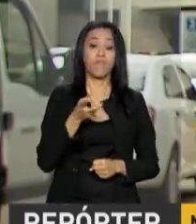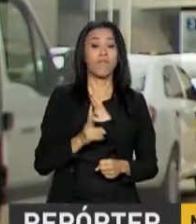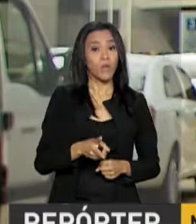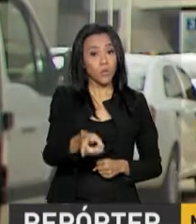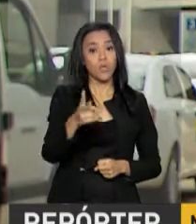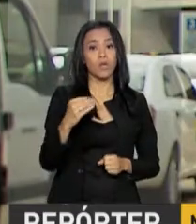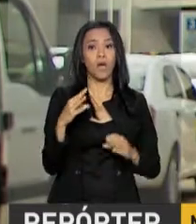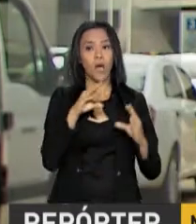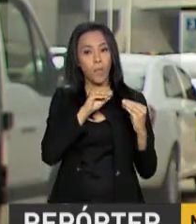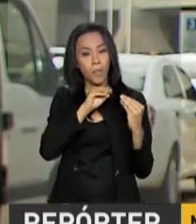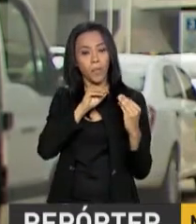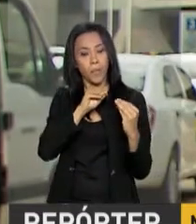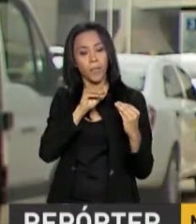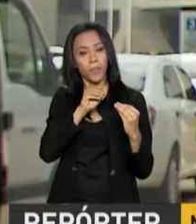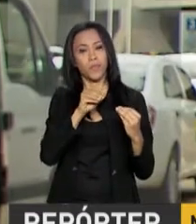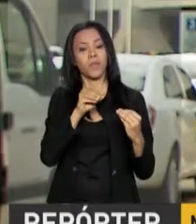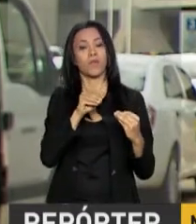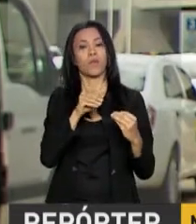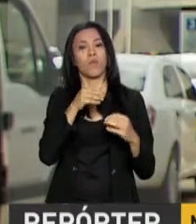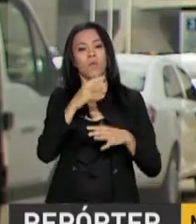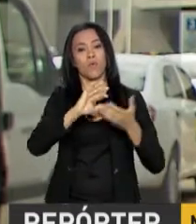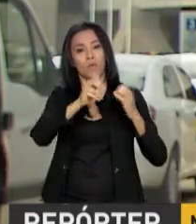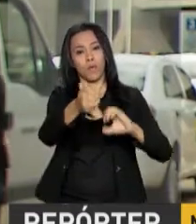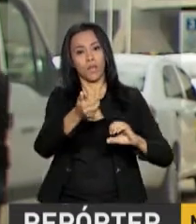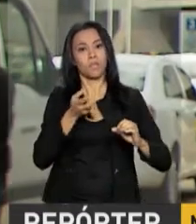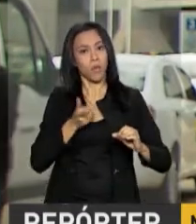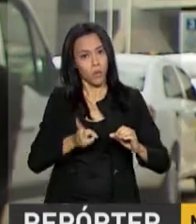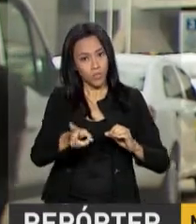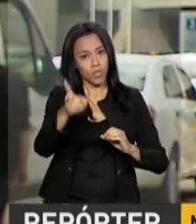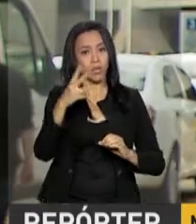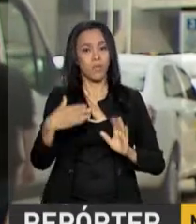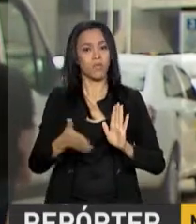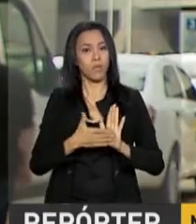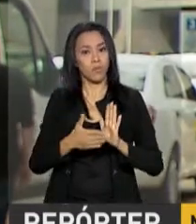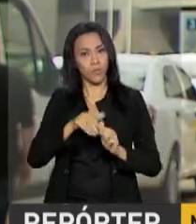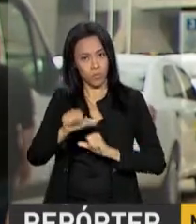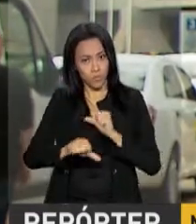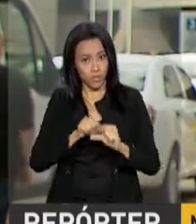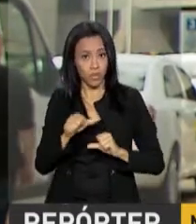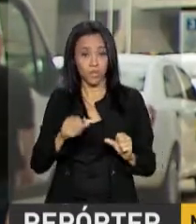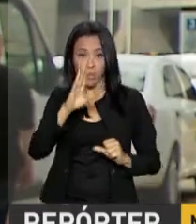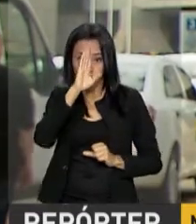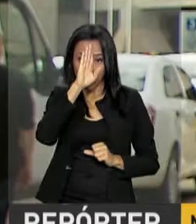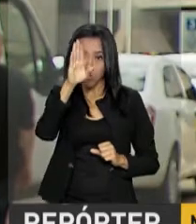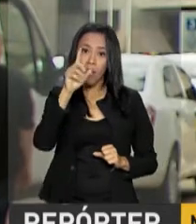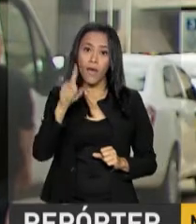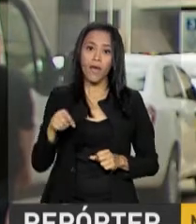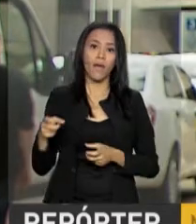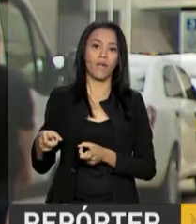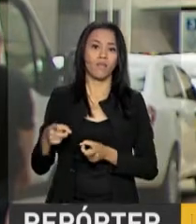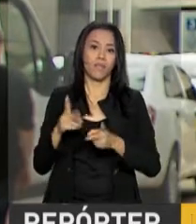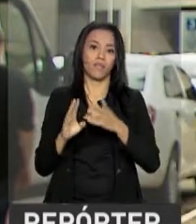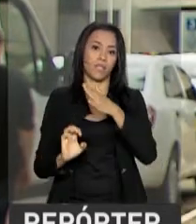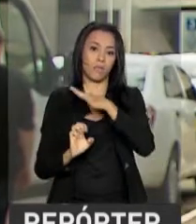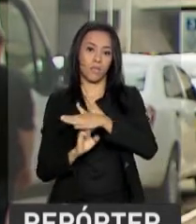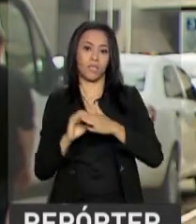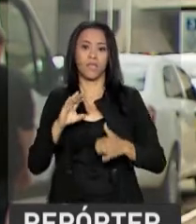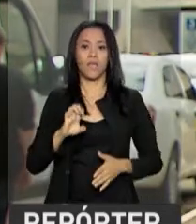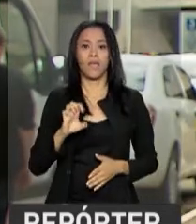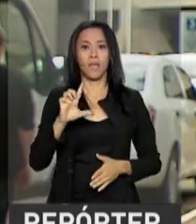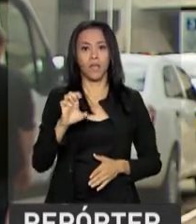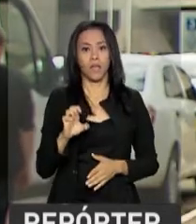nacional para que a agenda de reformas prossiga entre as prioridades estão a privatização da eletrobrás e